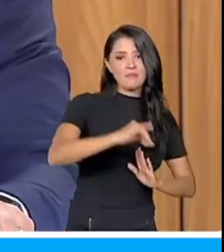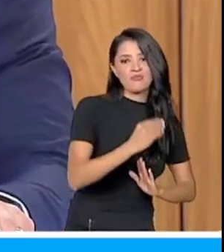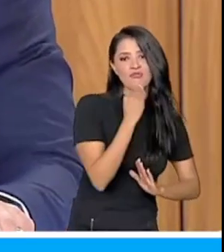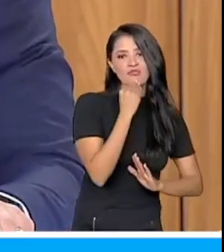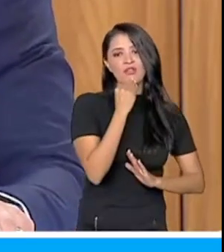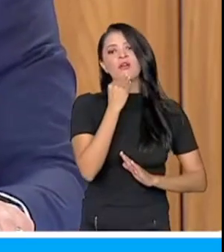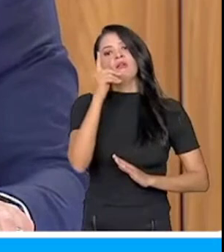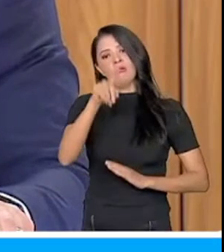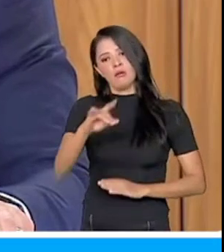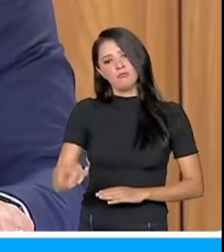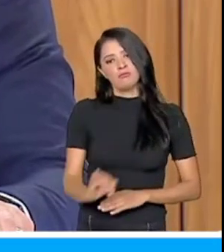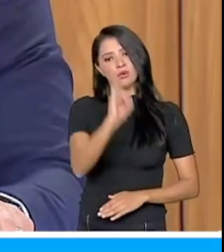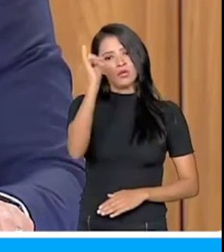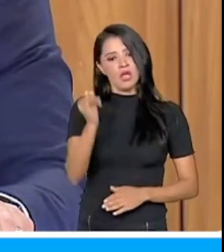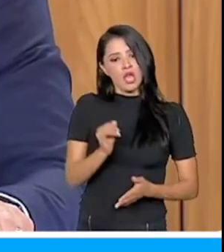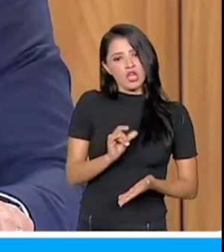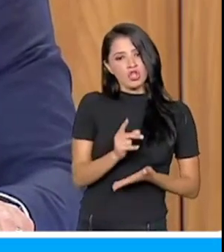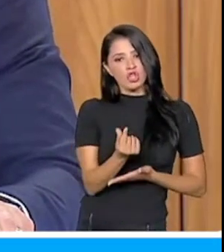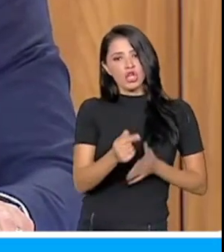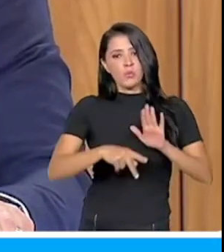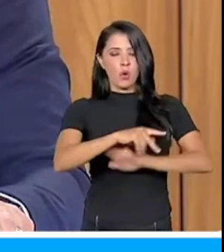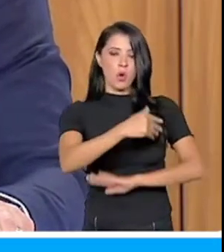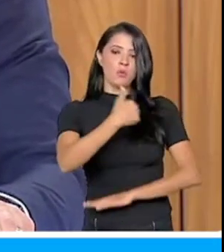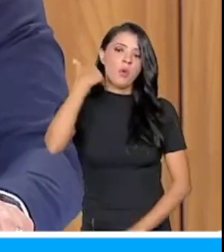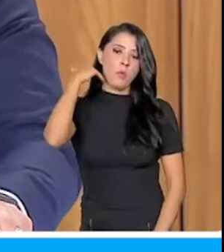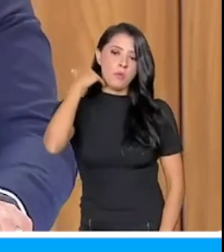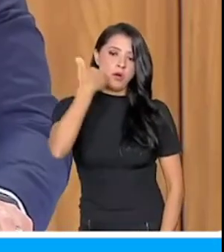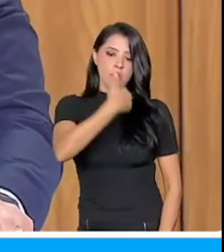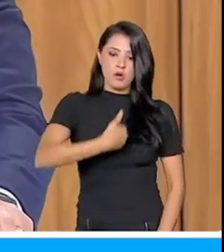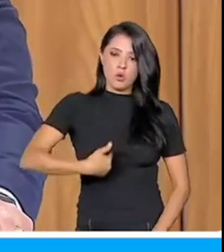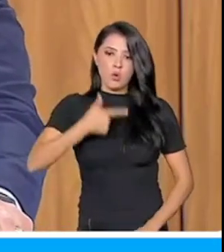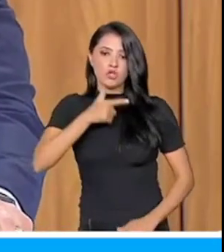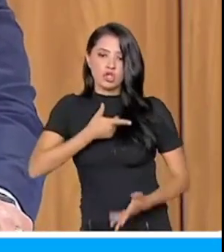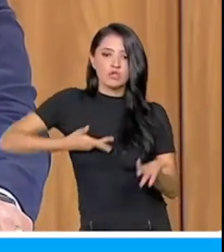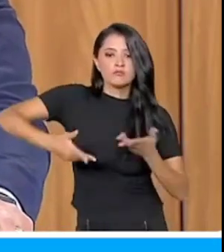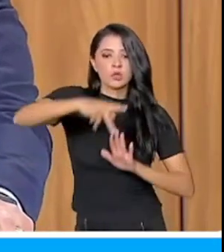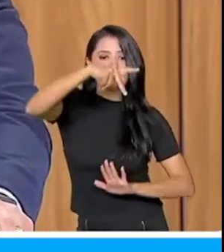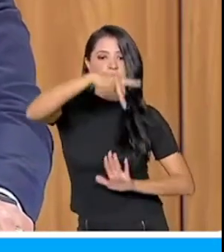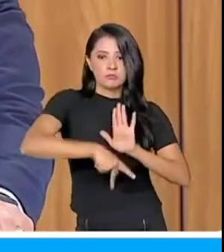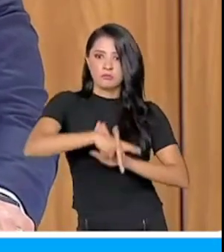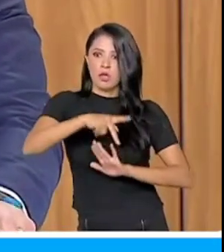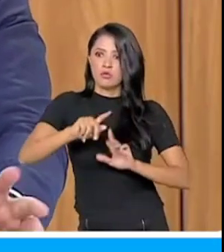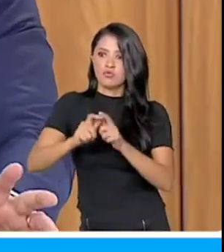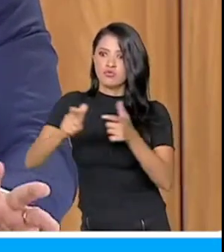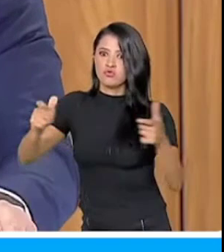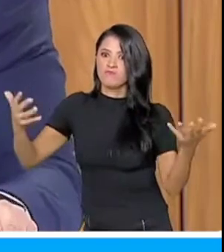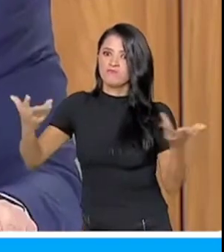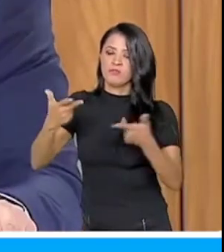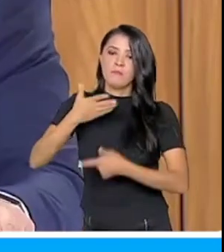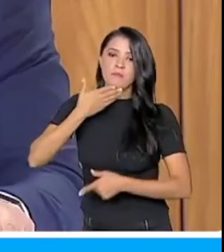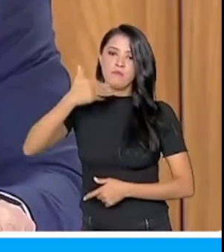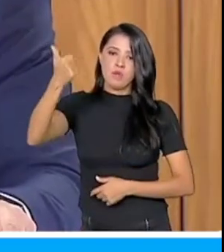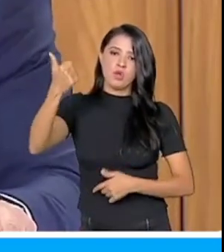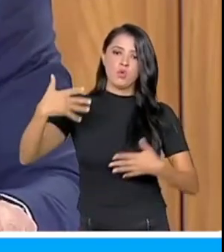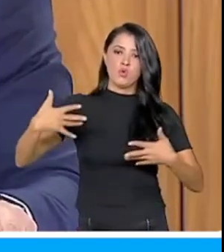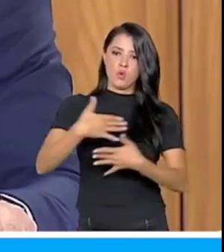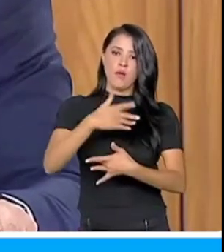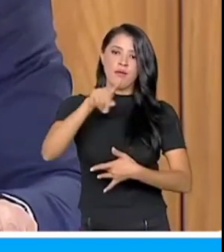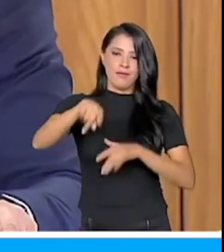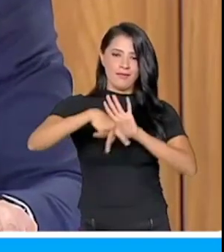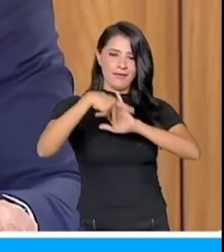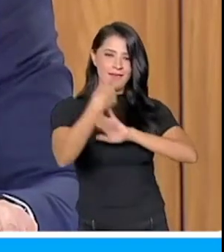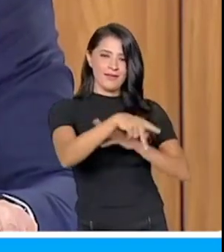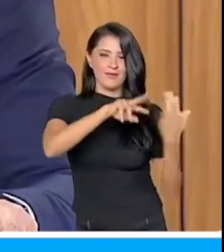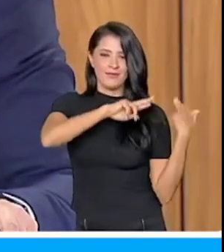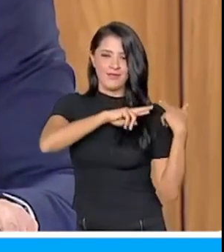a viabilização desses recursos dos bancos públicos para que a gente possa tocar projetos de grande porte. Então, resta aqui para o dever de justiça